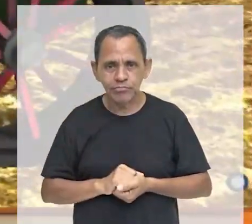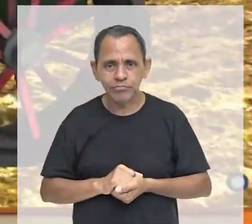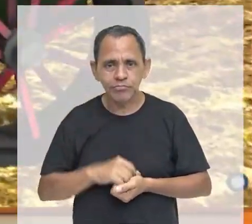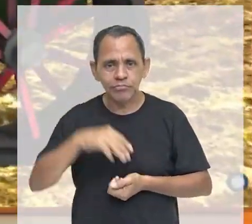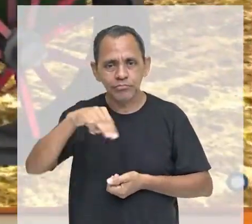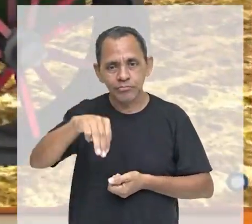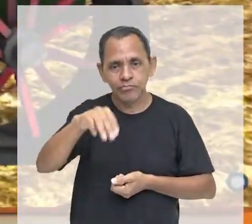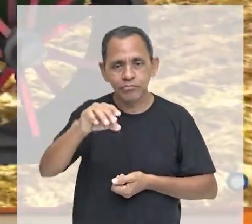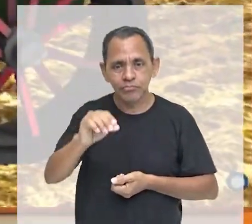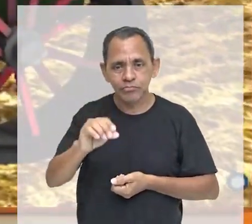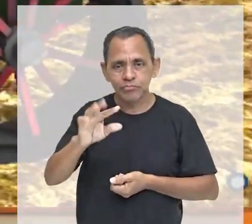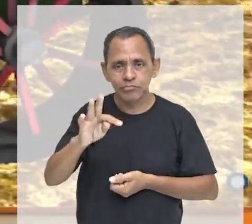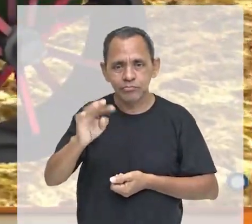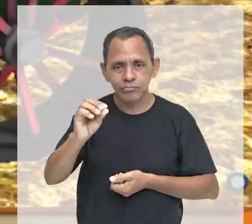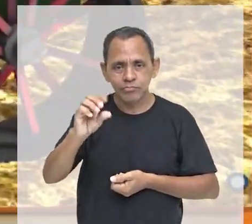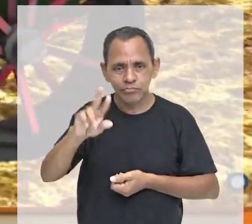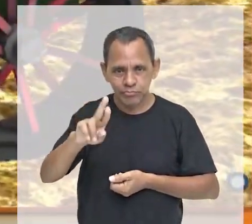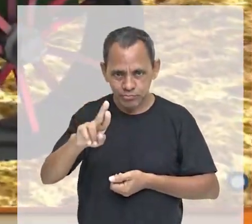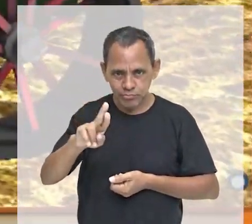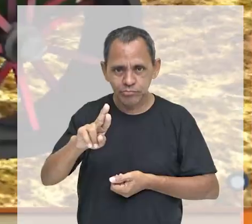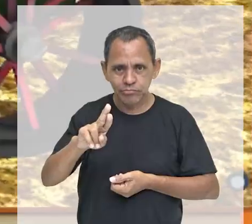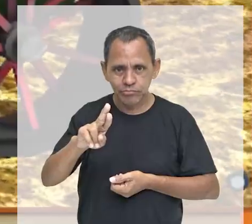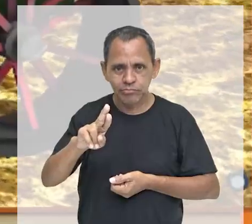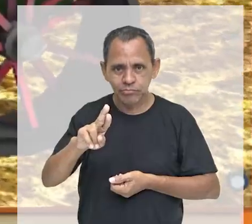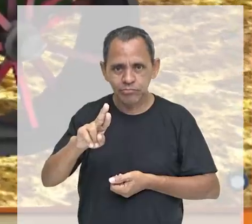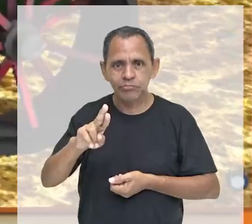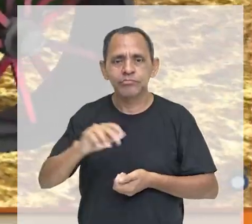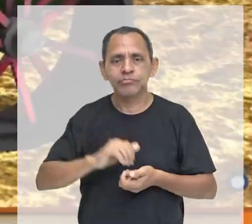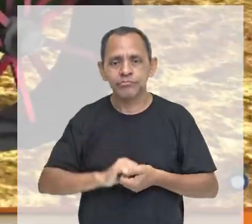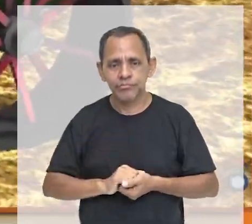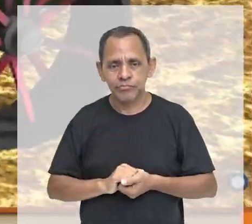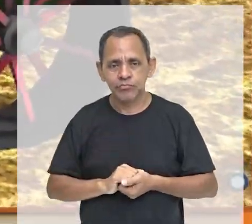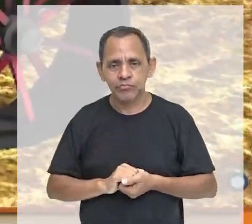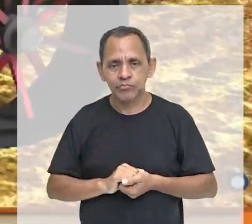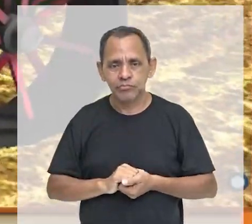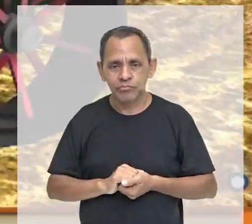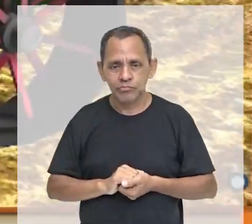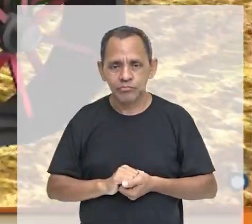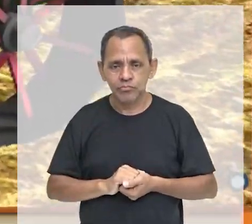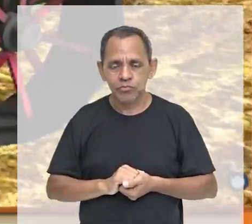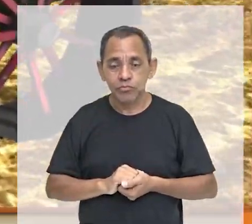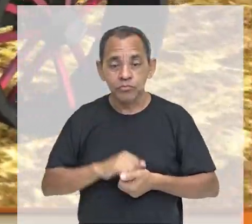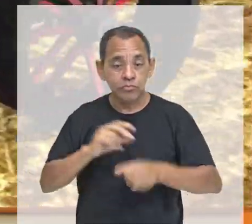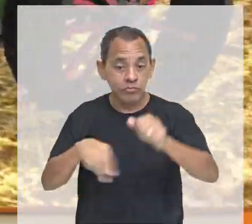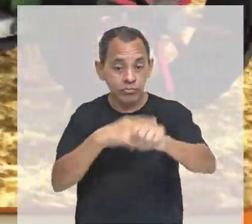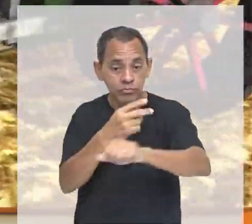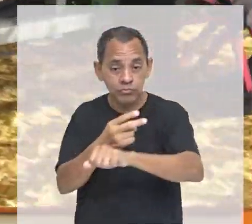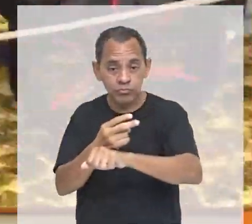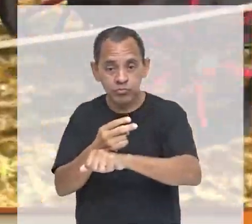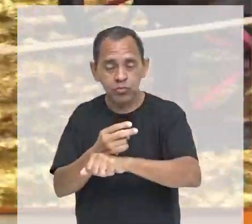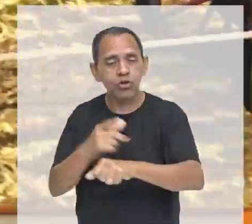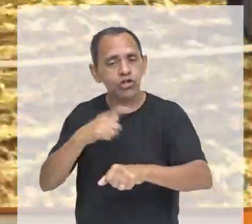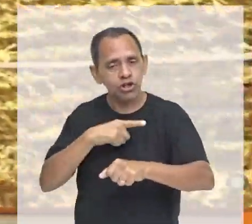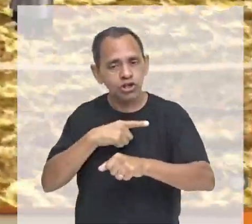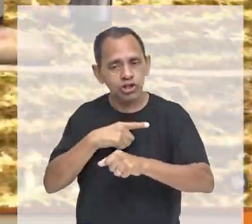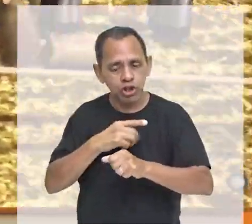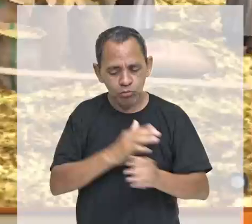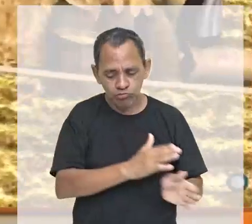famoso motor de tração disso. Aqui nós vamos para a debulhadora, ou